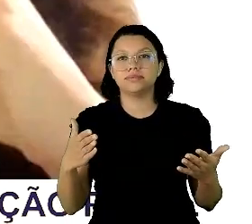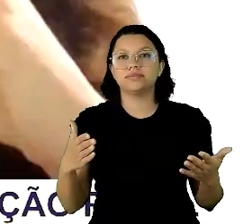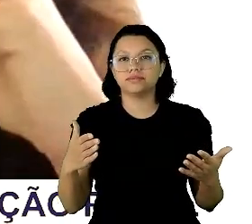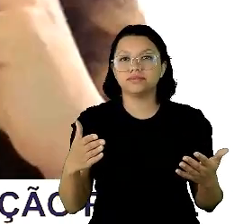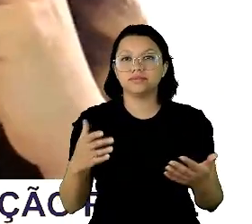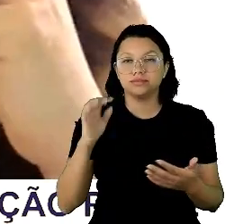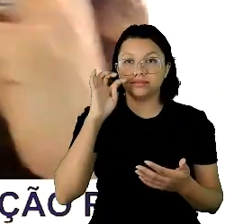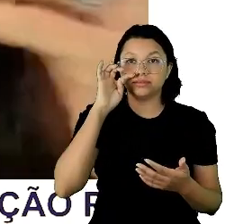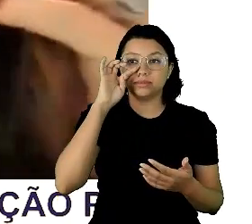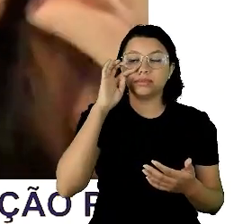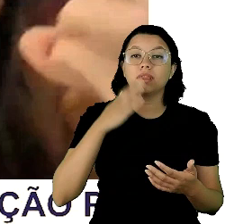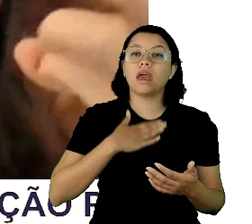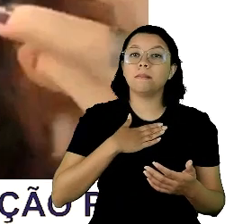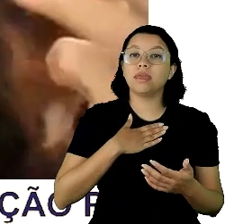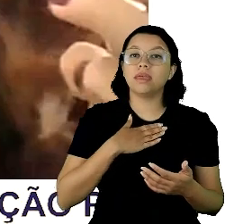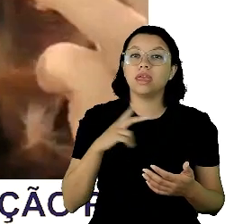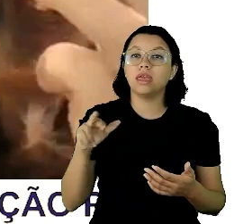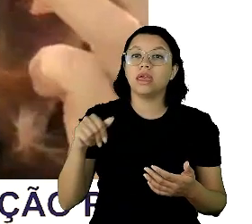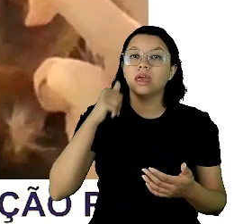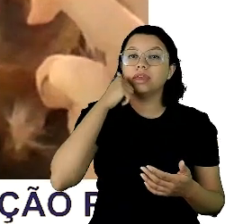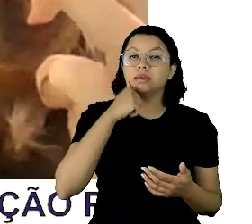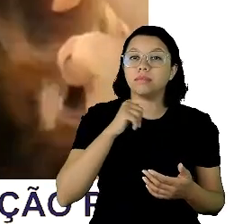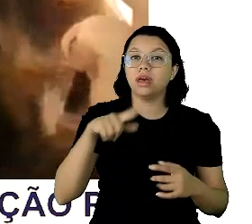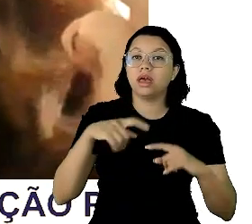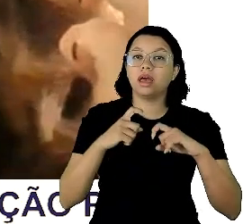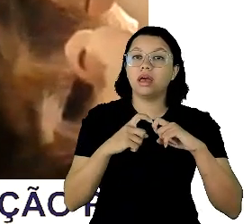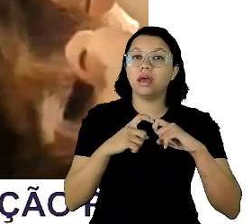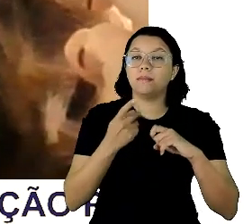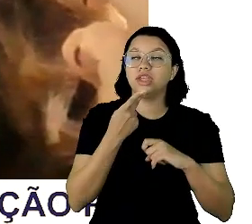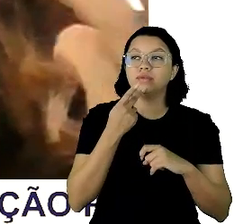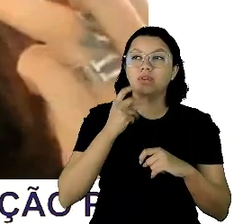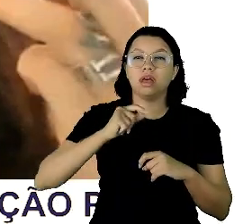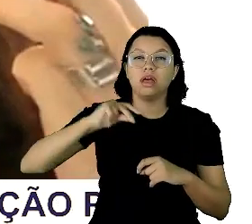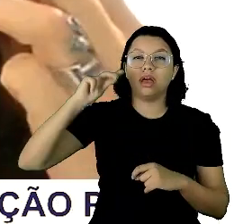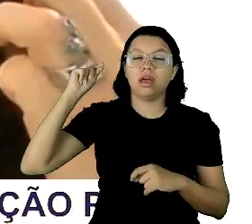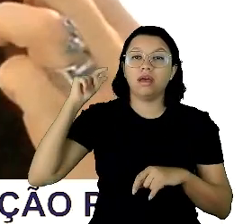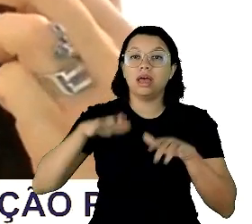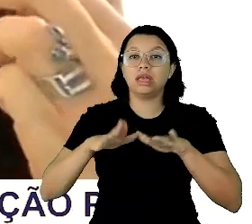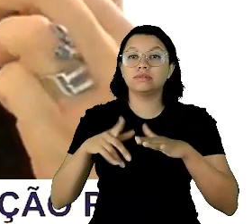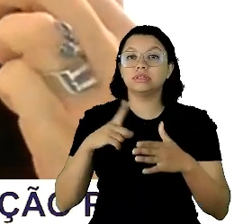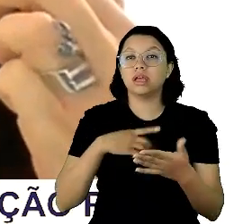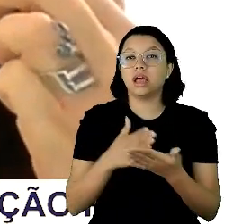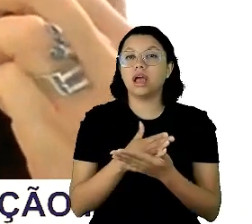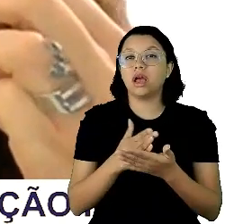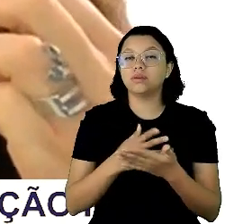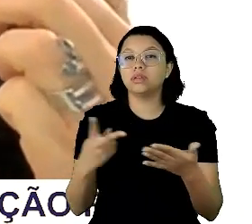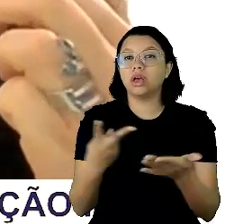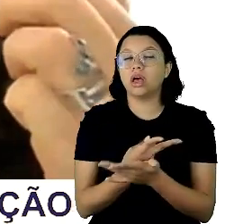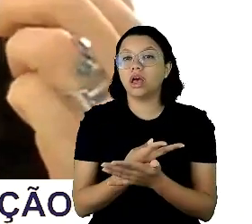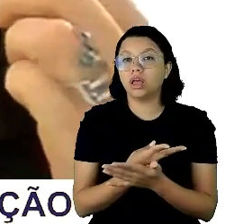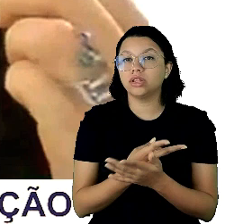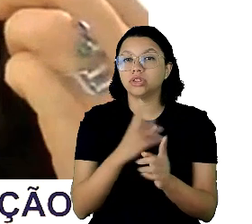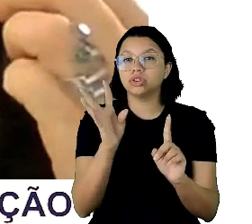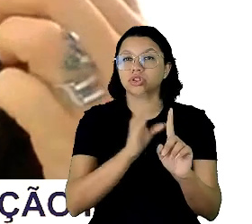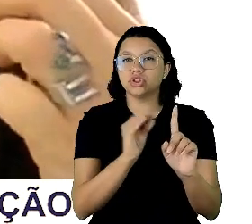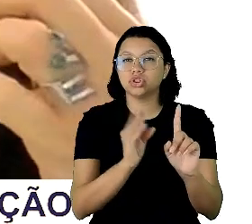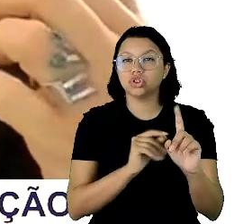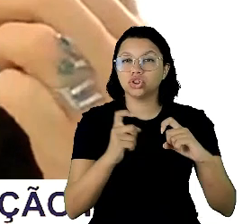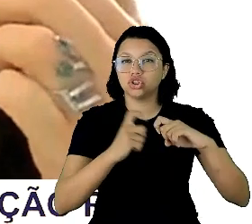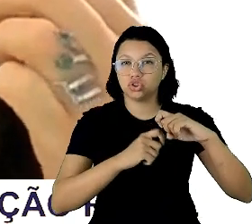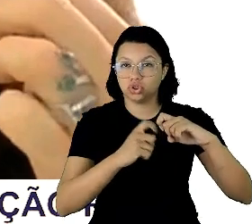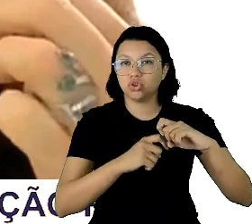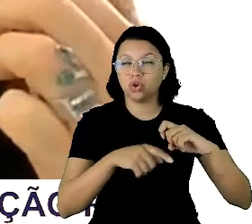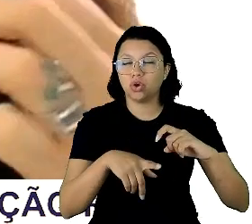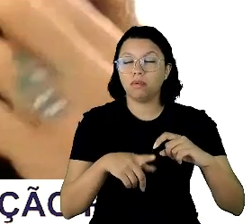E a minha irmã, que é médica, ela me falou uma vez, há muito tempo, que às vezes tem alguns casos de estupro que